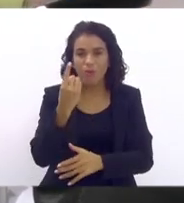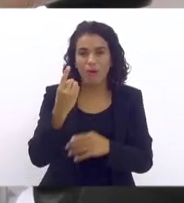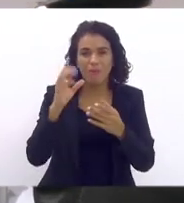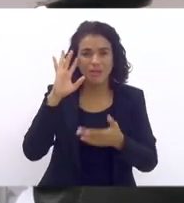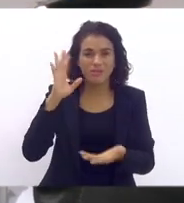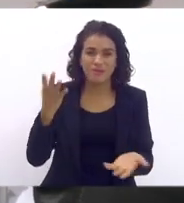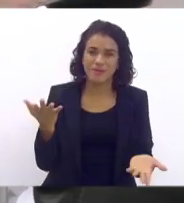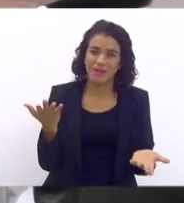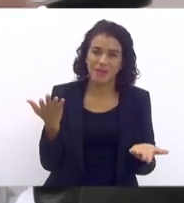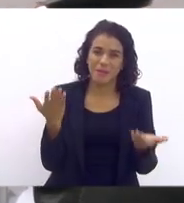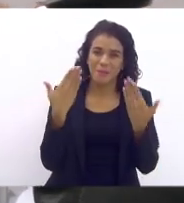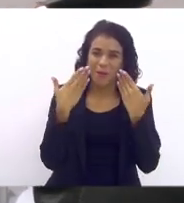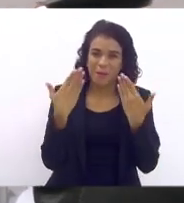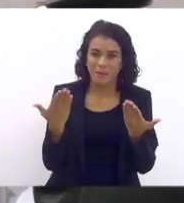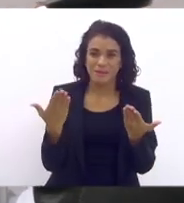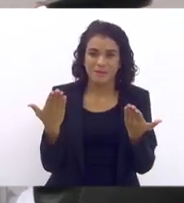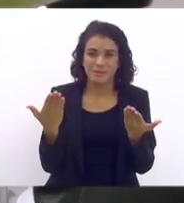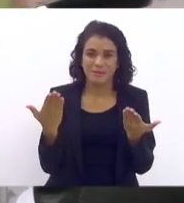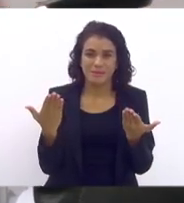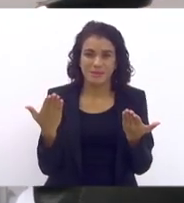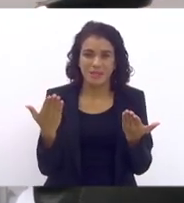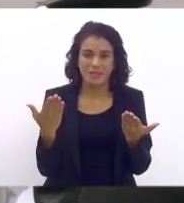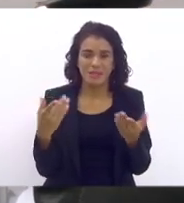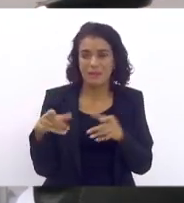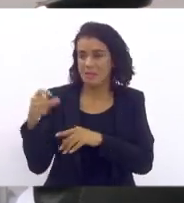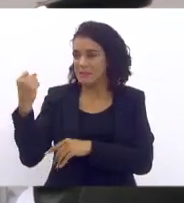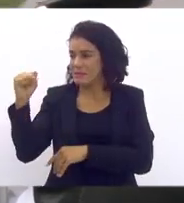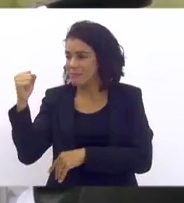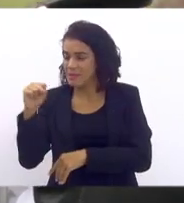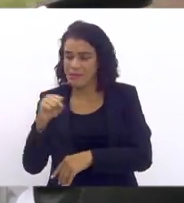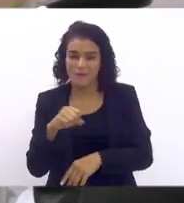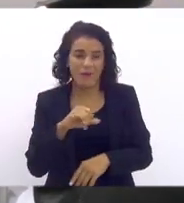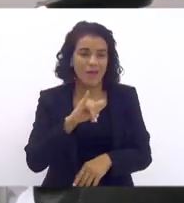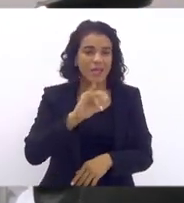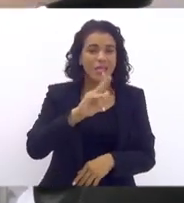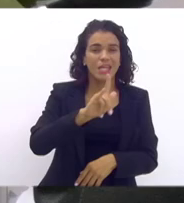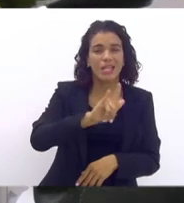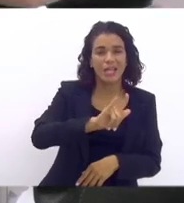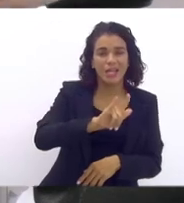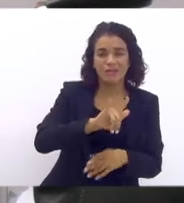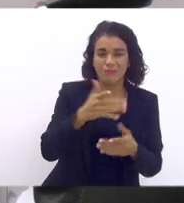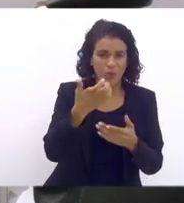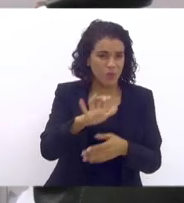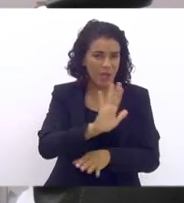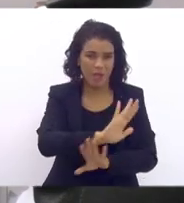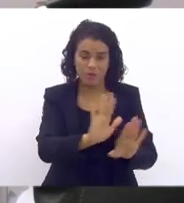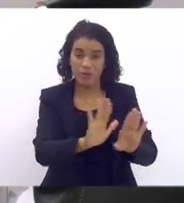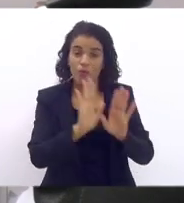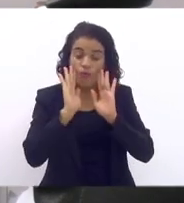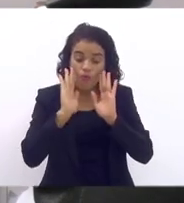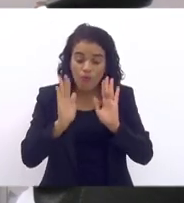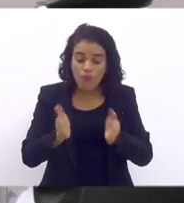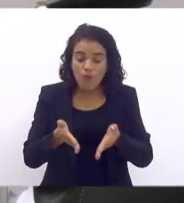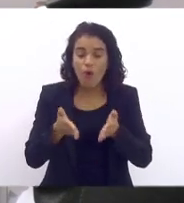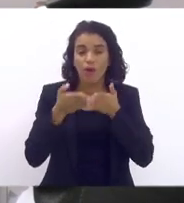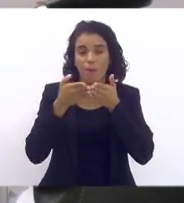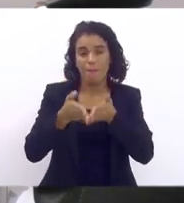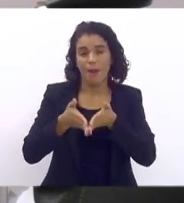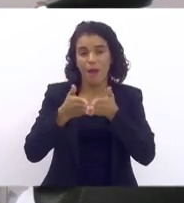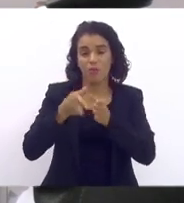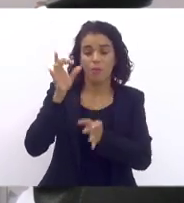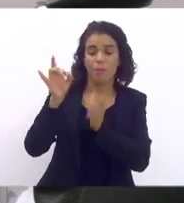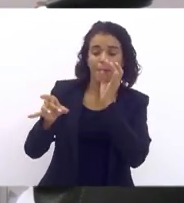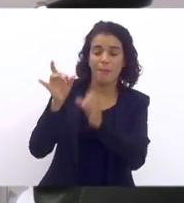poder apresentar um diagnóstico pegar a Bahia de Setiba também ou a Bahia da hilha grande nós não queremos isso o foco Qual é são as embarcações por